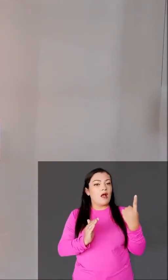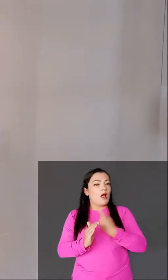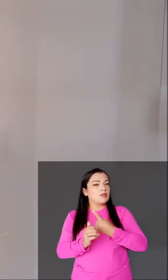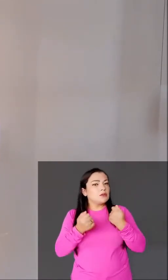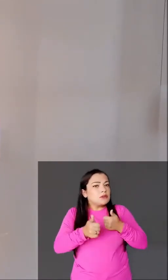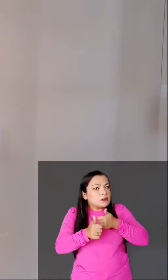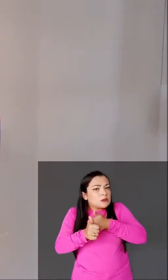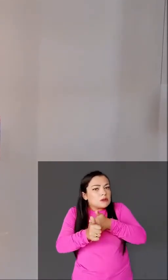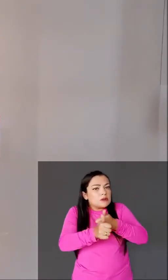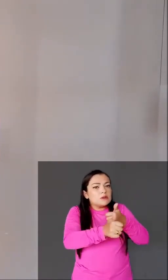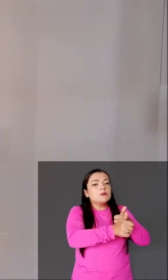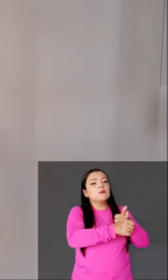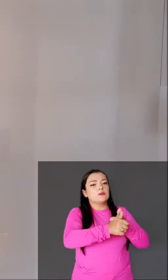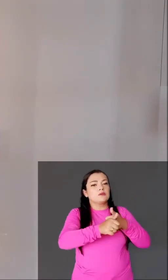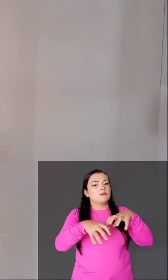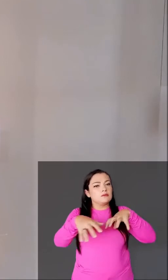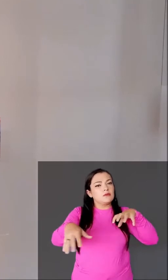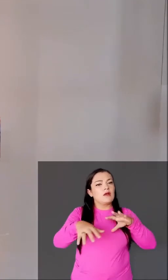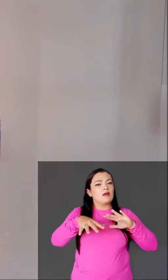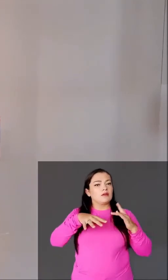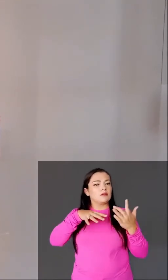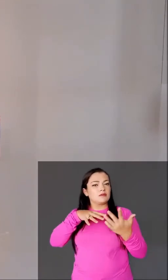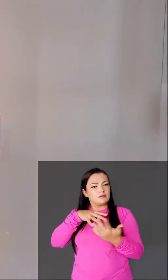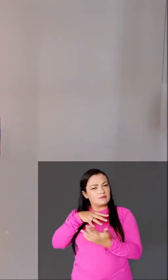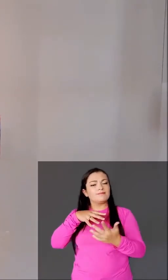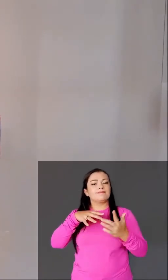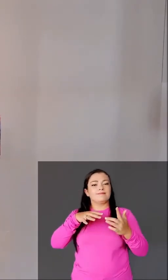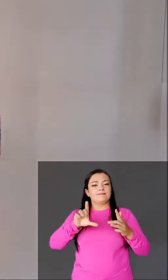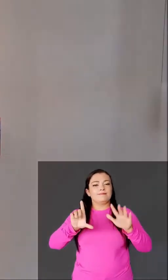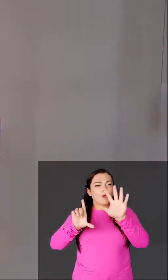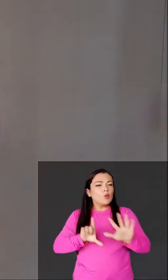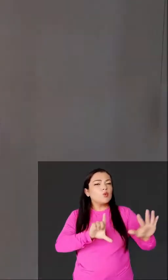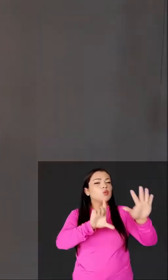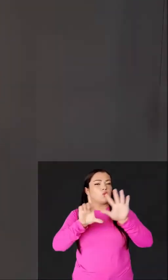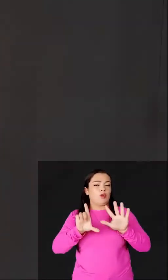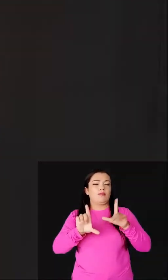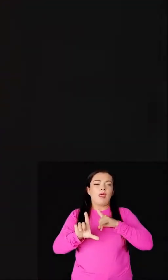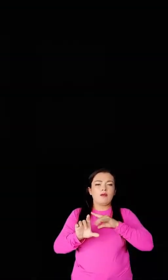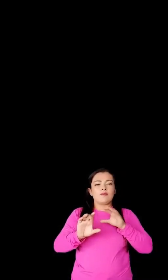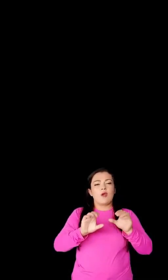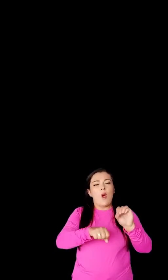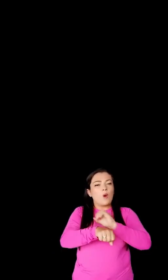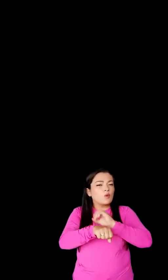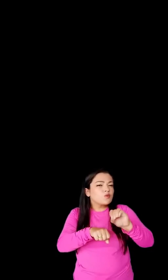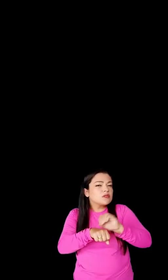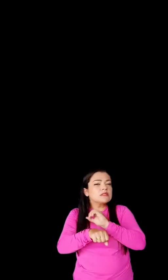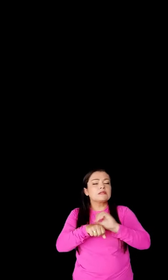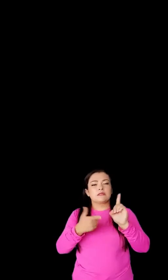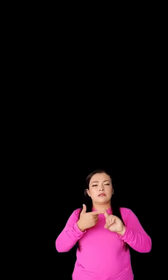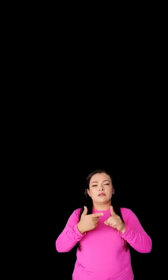manter a aproximação com o público através das plataformas digitais. Atividades como oficinas, atividades